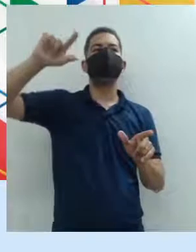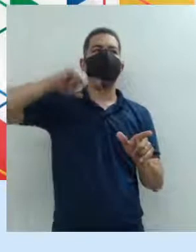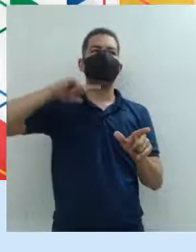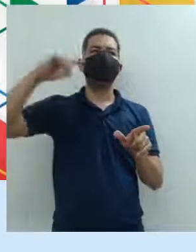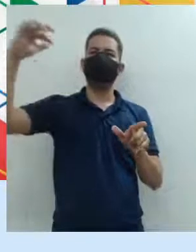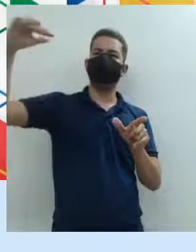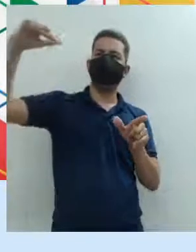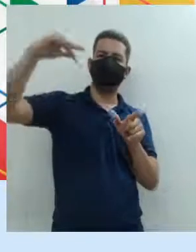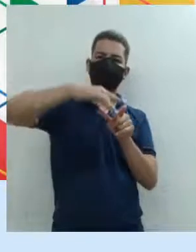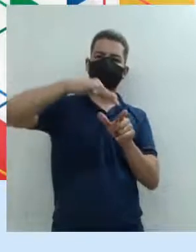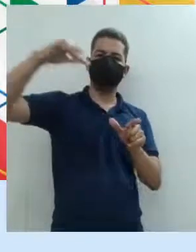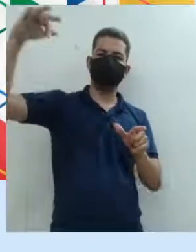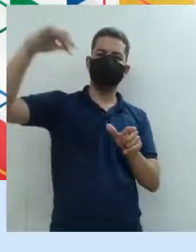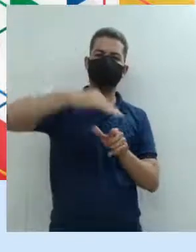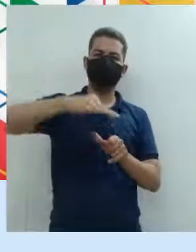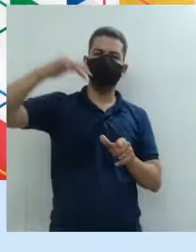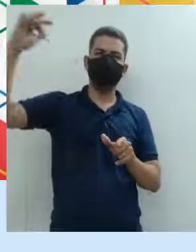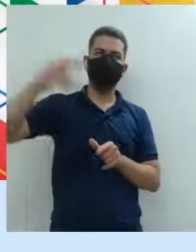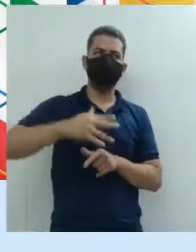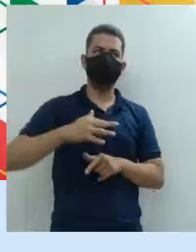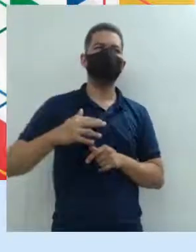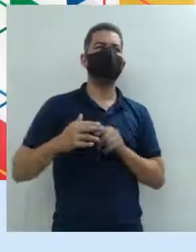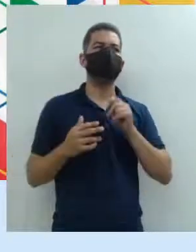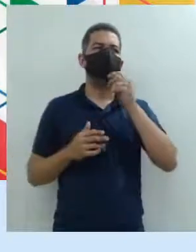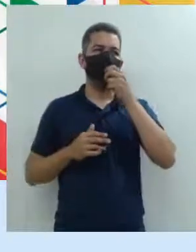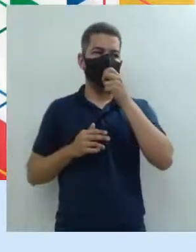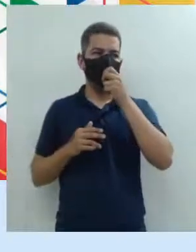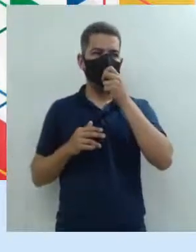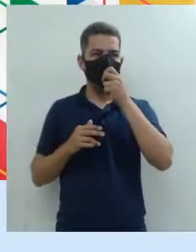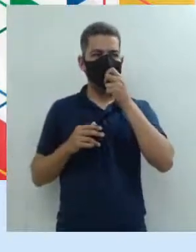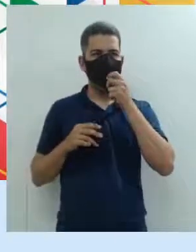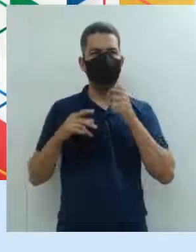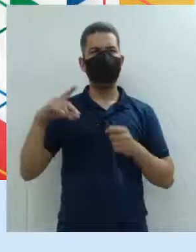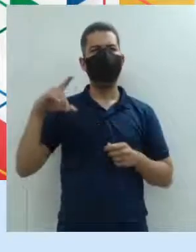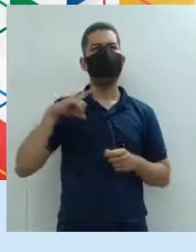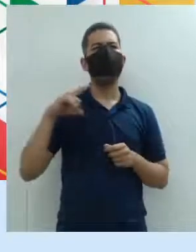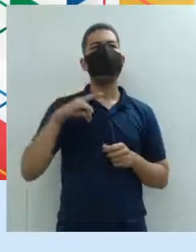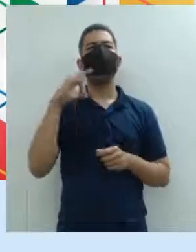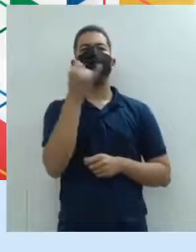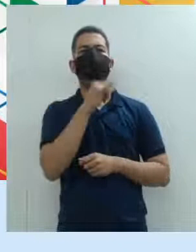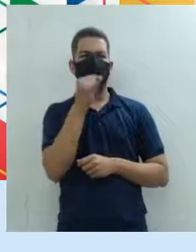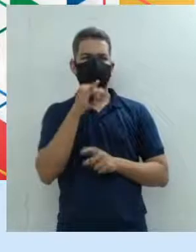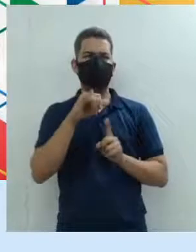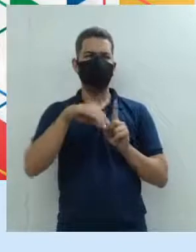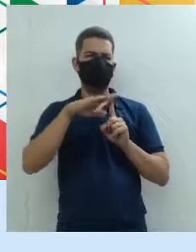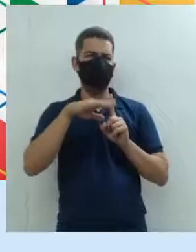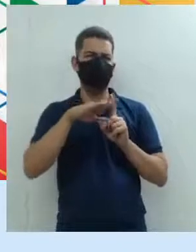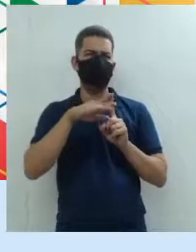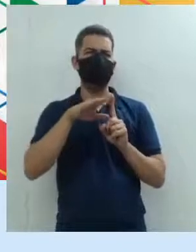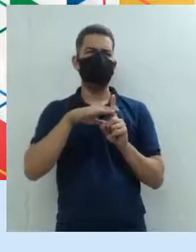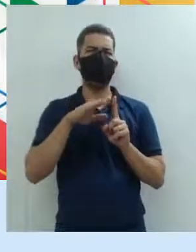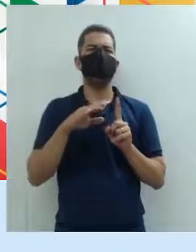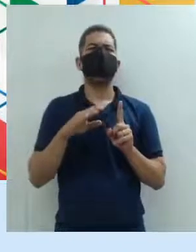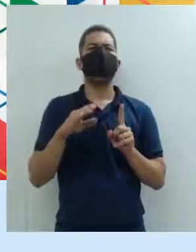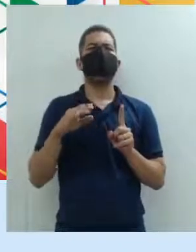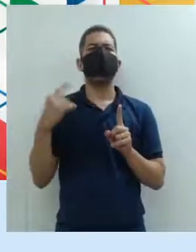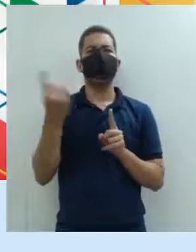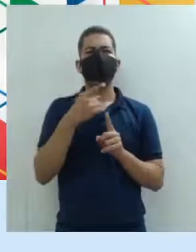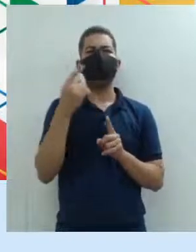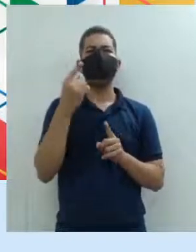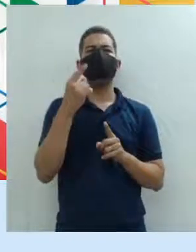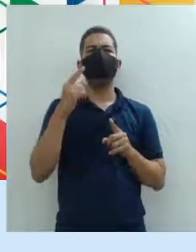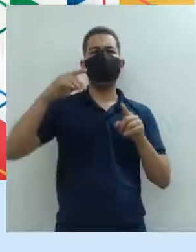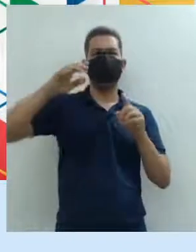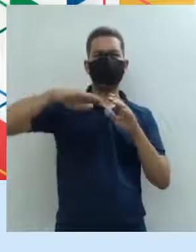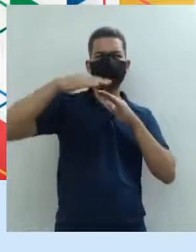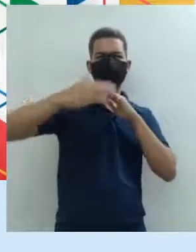ondas eletromagnéticas vêm, conseguem chegar na nossa Terra e trazem essa energia térmica como ondas eletromagnéticas,